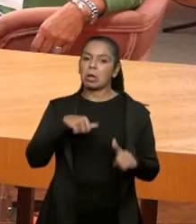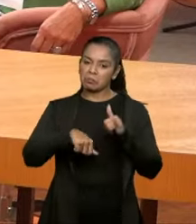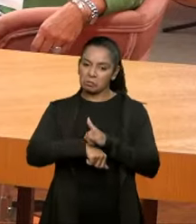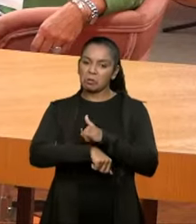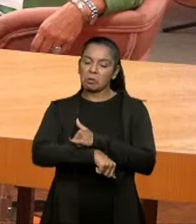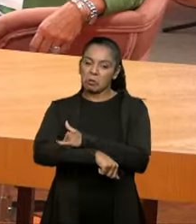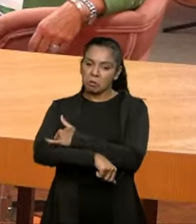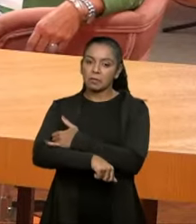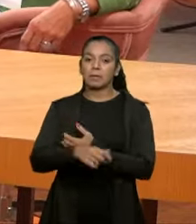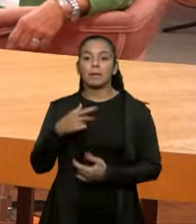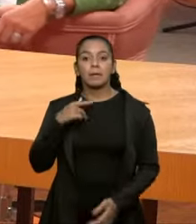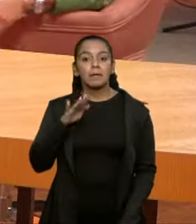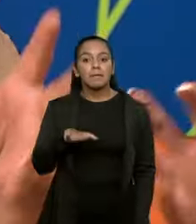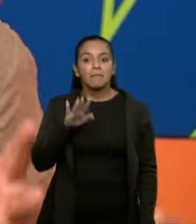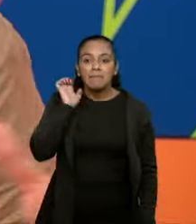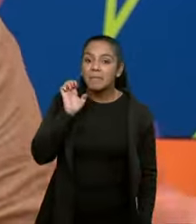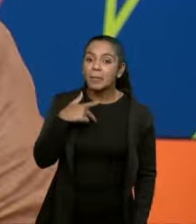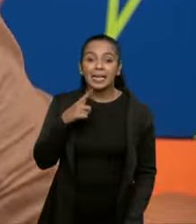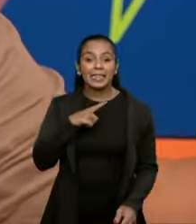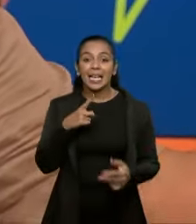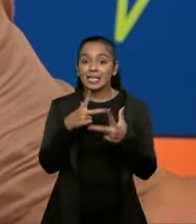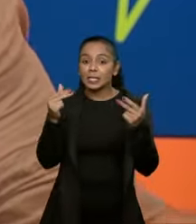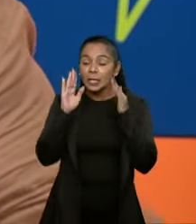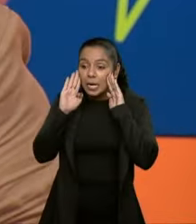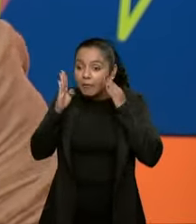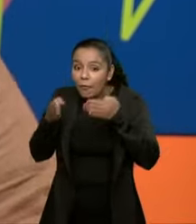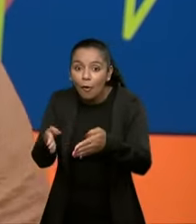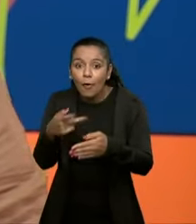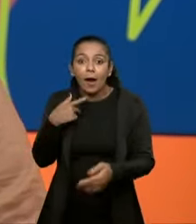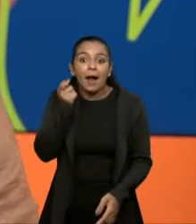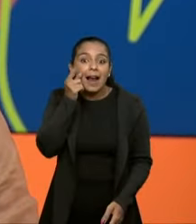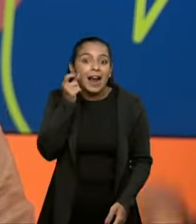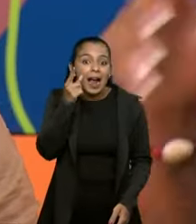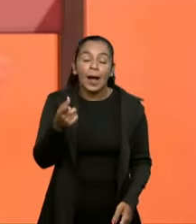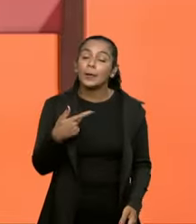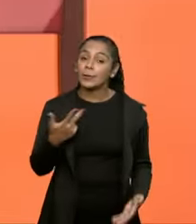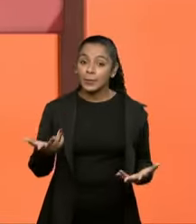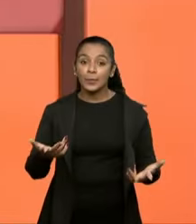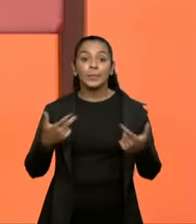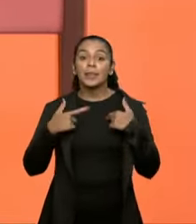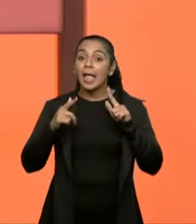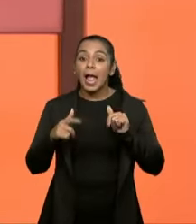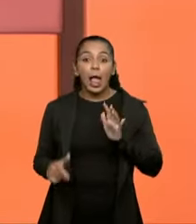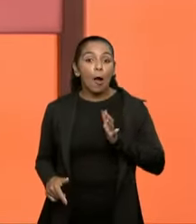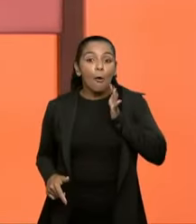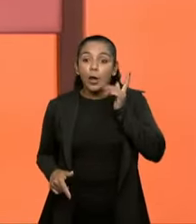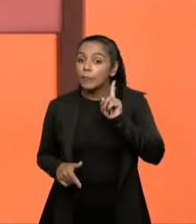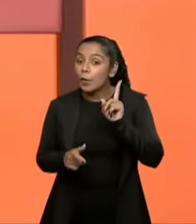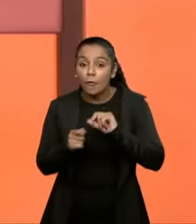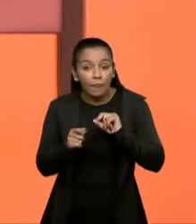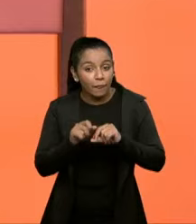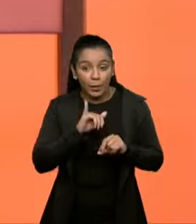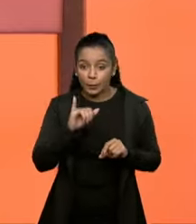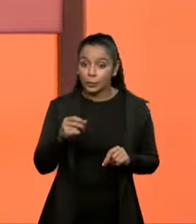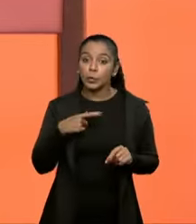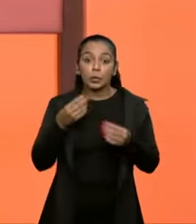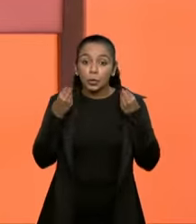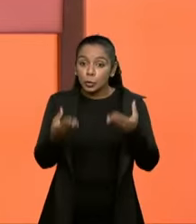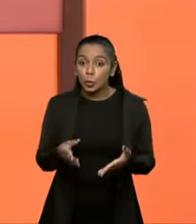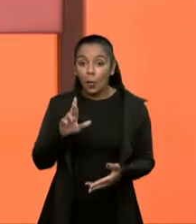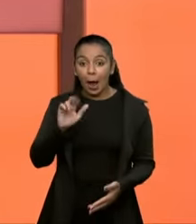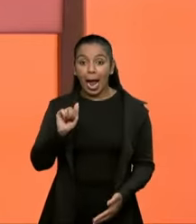mamãe tem essa parada, meu filho, o bicho não pode sabe estar sabe que é horrível? Eu não faço isso, eu não dou nada além de ração,